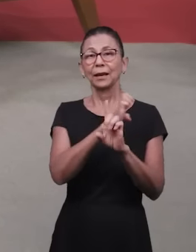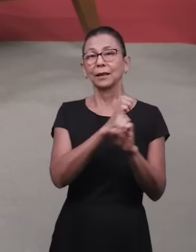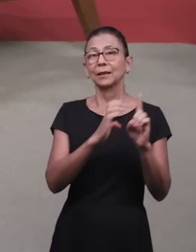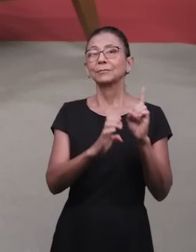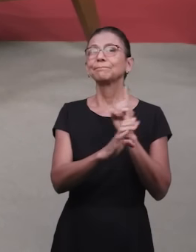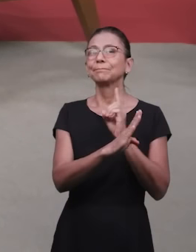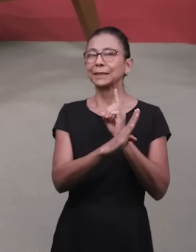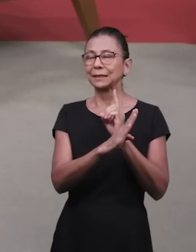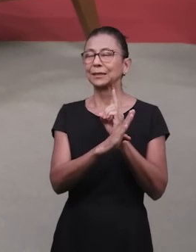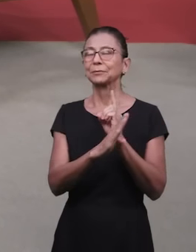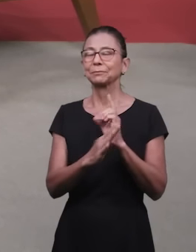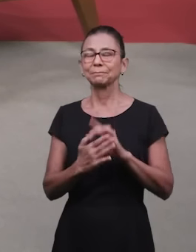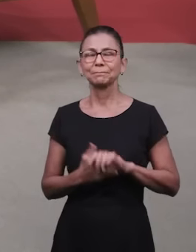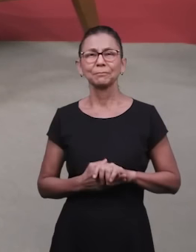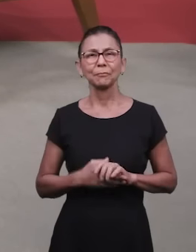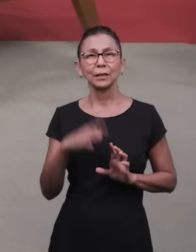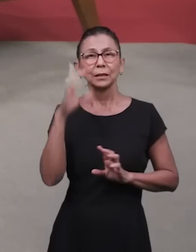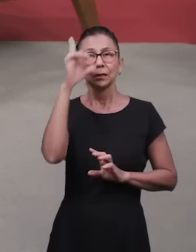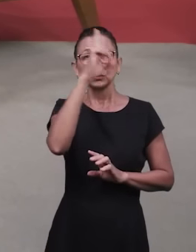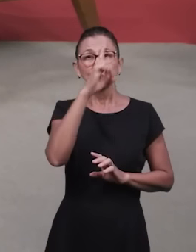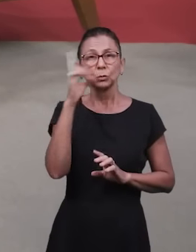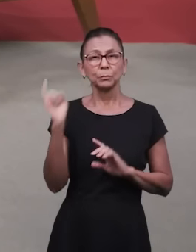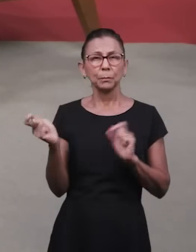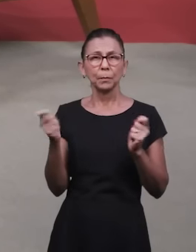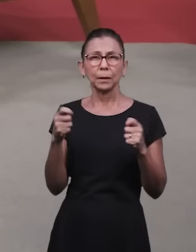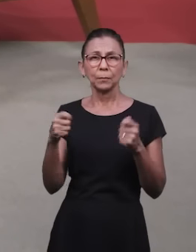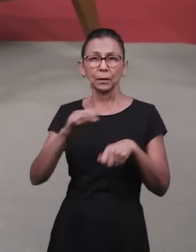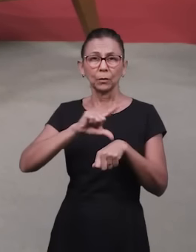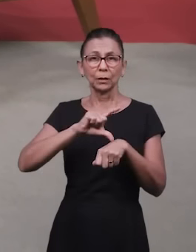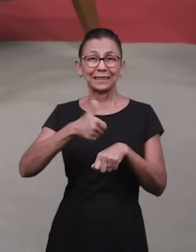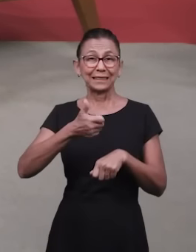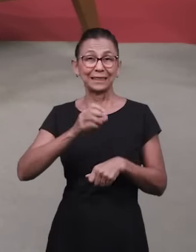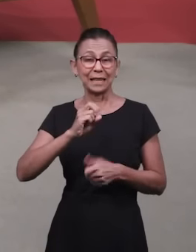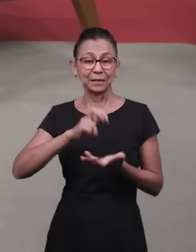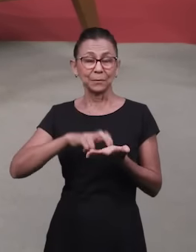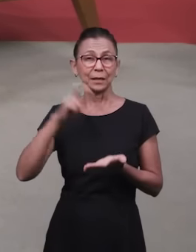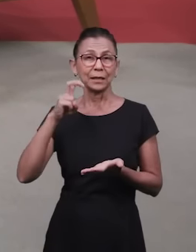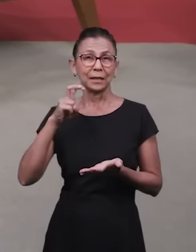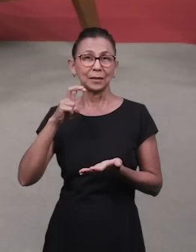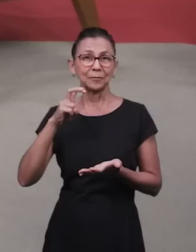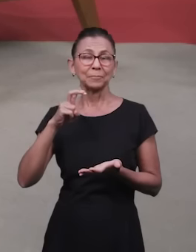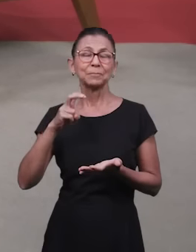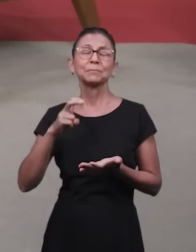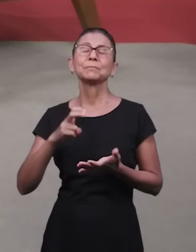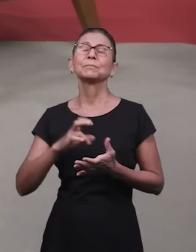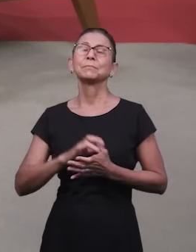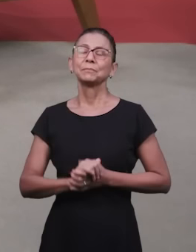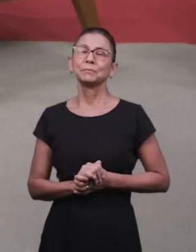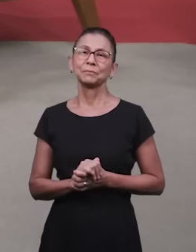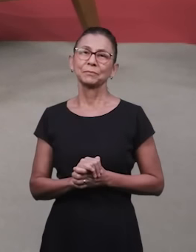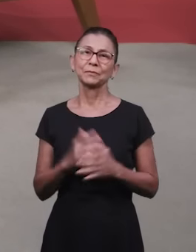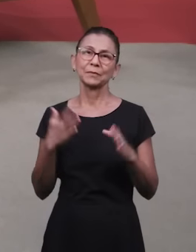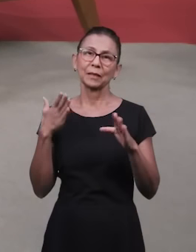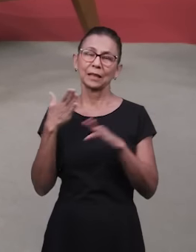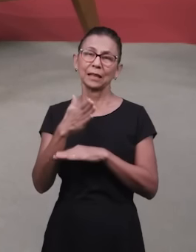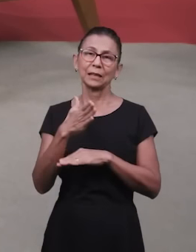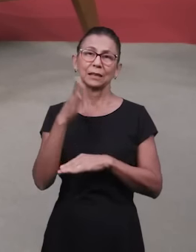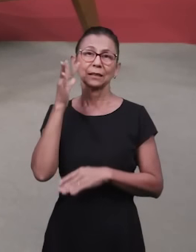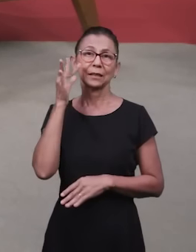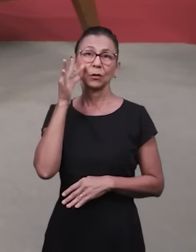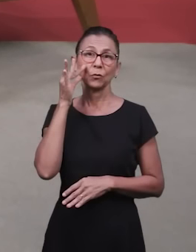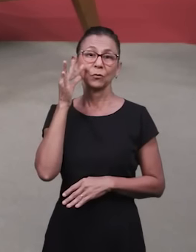a Escola Bíblica Dominical. Todos os domingos, às 10 horas da manhã, em ponto, ela é publicada, ela vai ao ar,